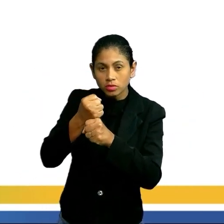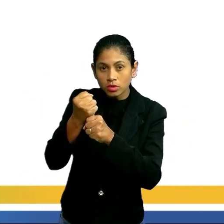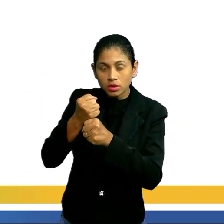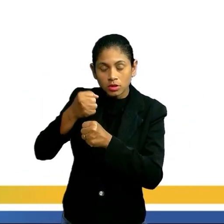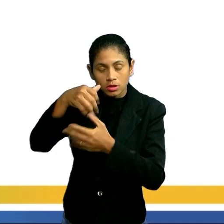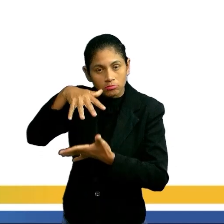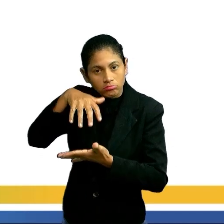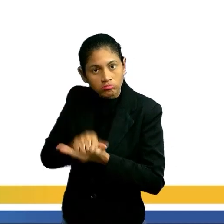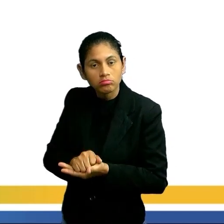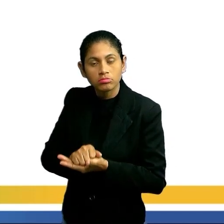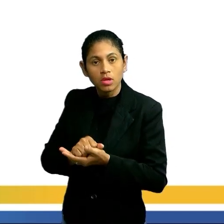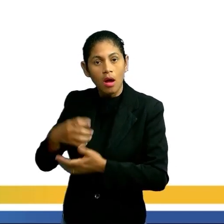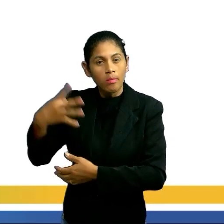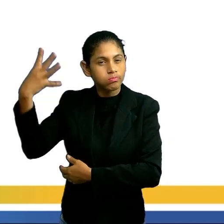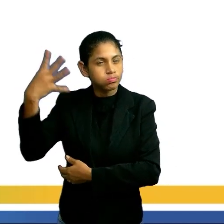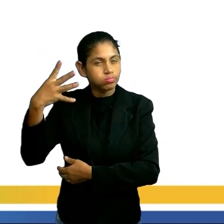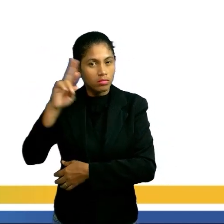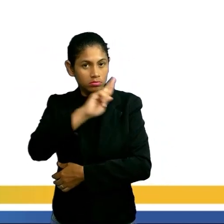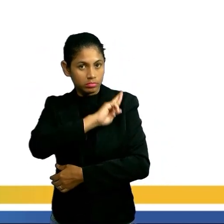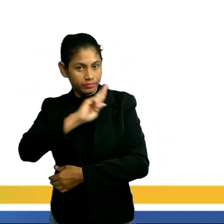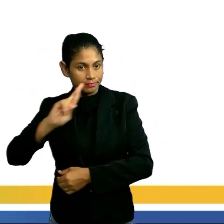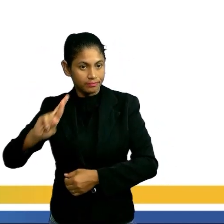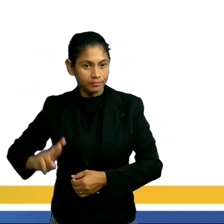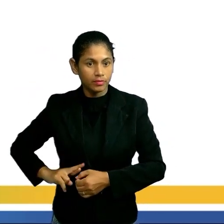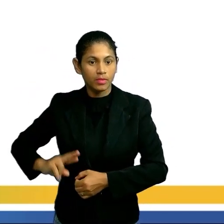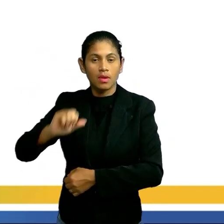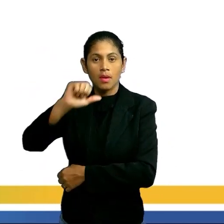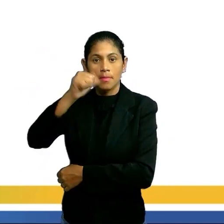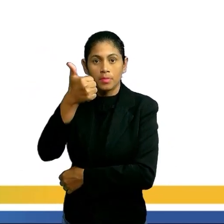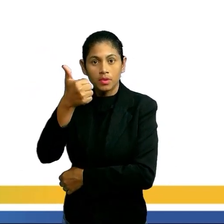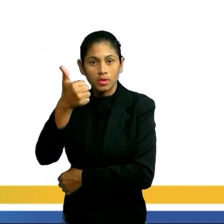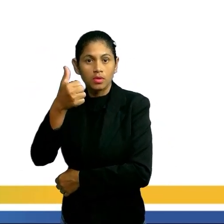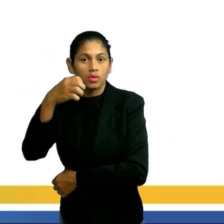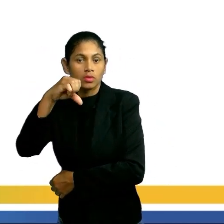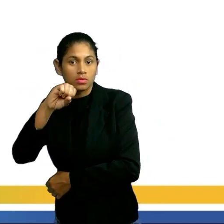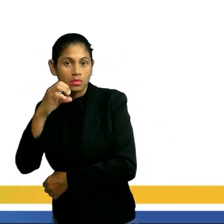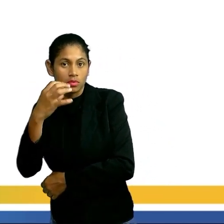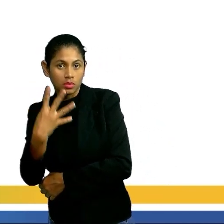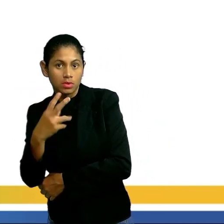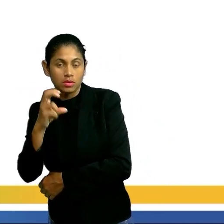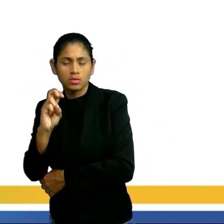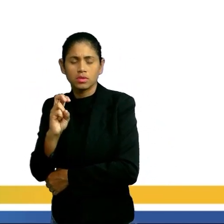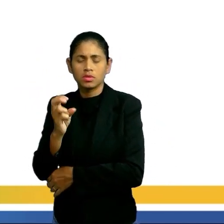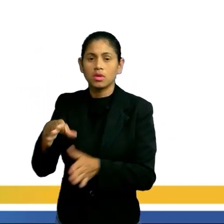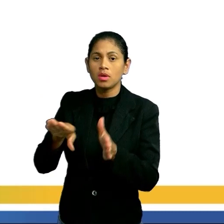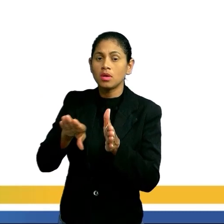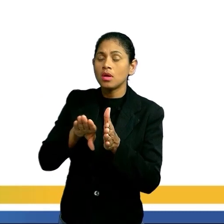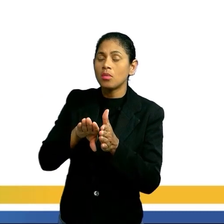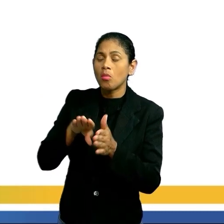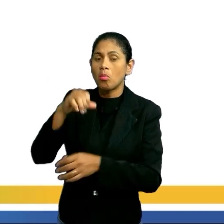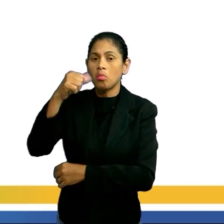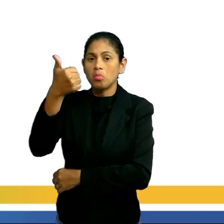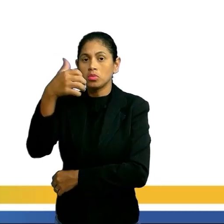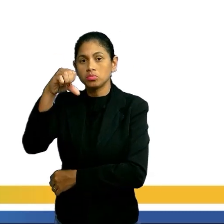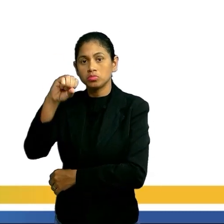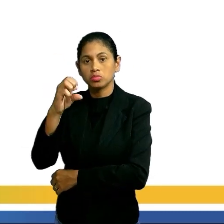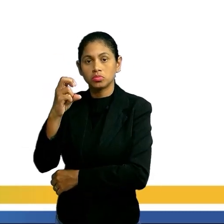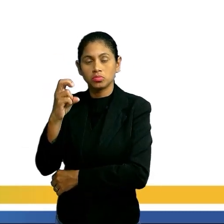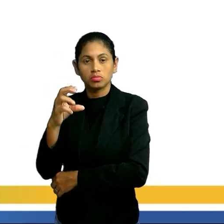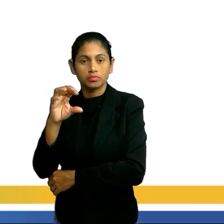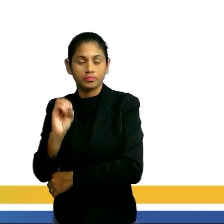essa Quarta República, 1945, 1950, 1955